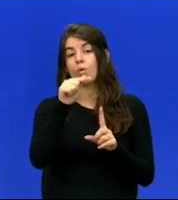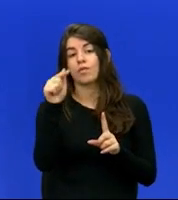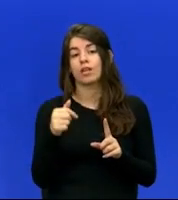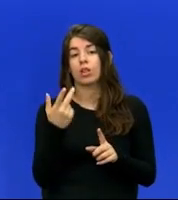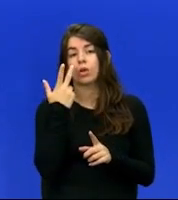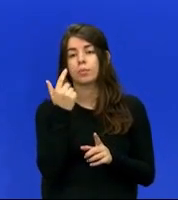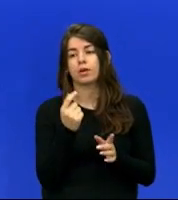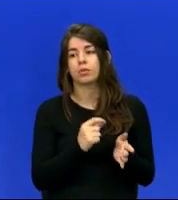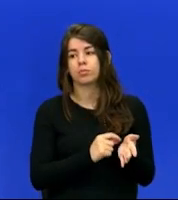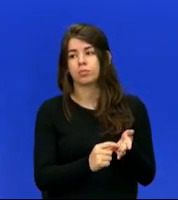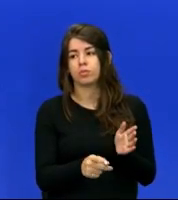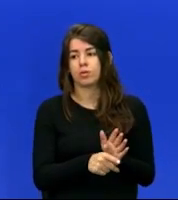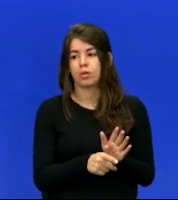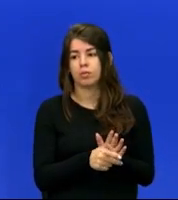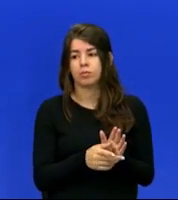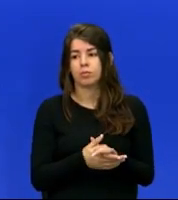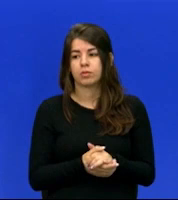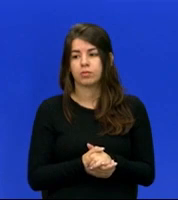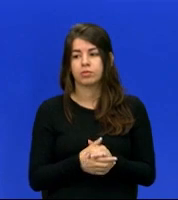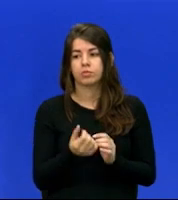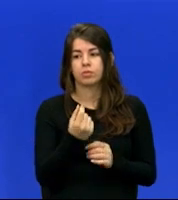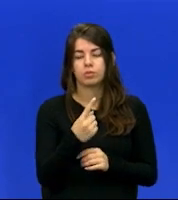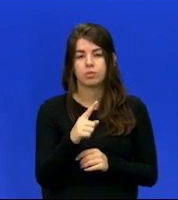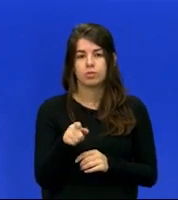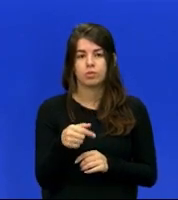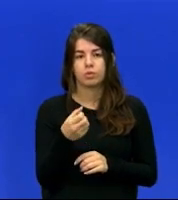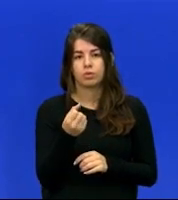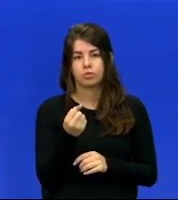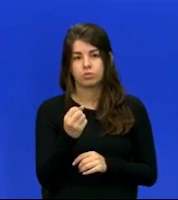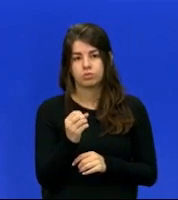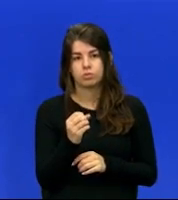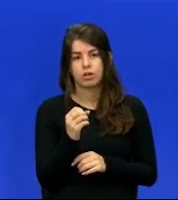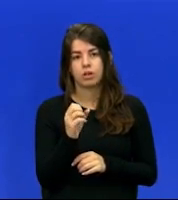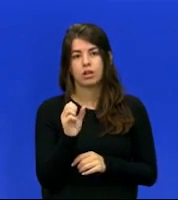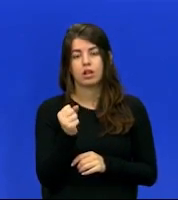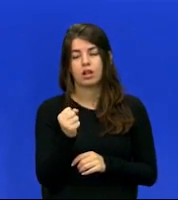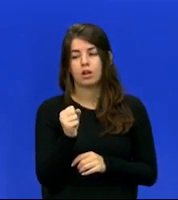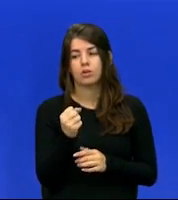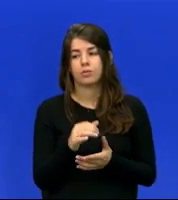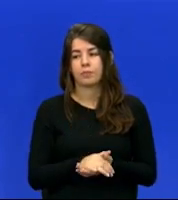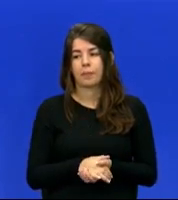tabela, de 13.800 vai ser 1,08.